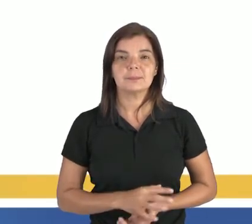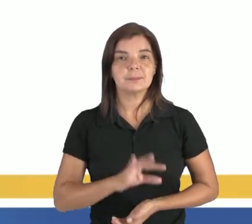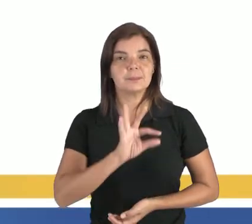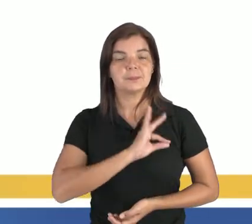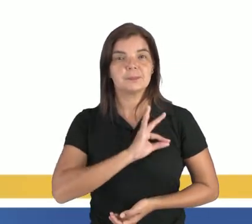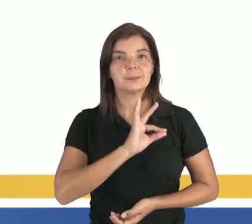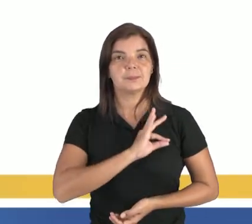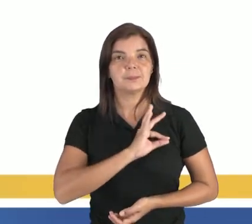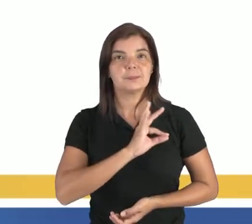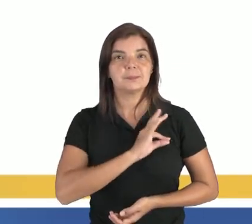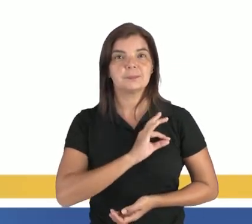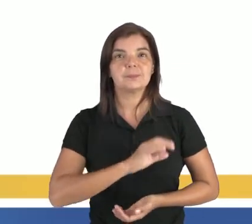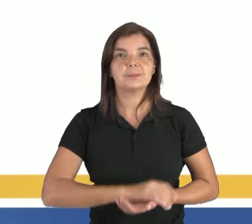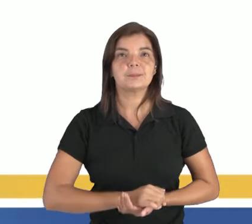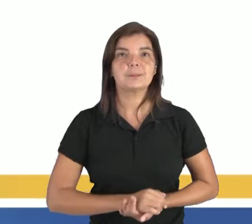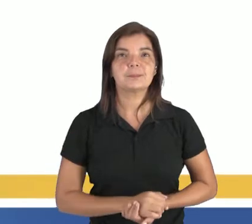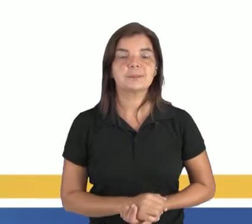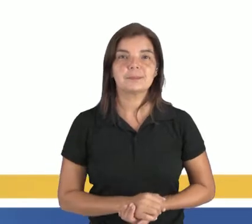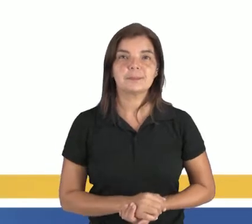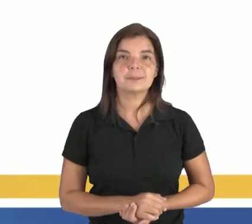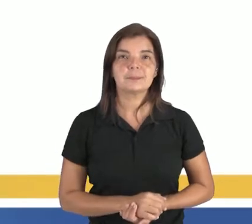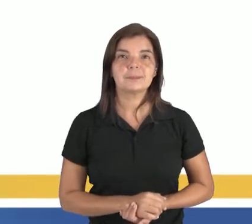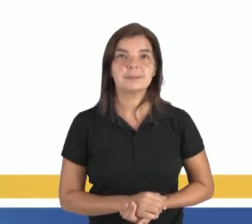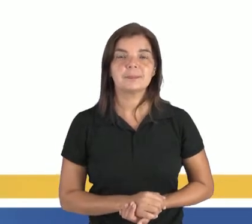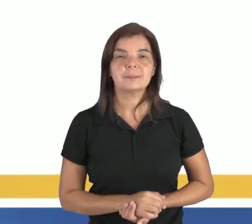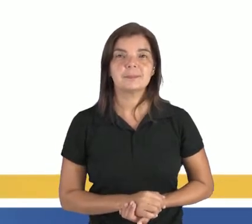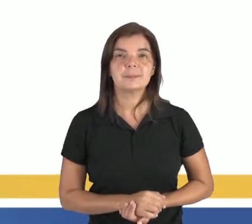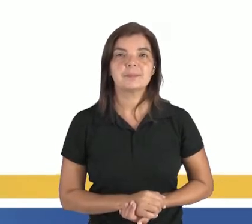o policial. Singer,